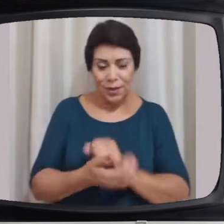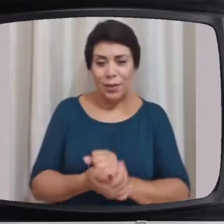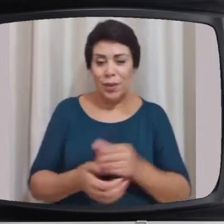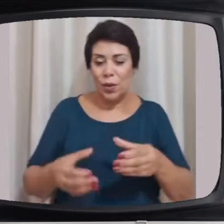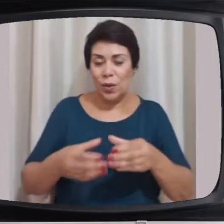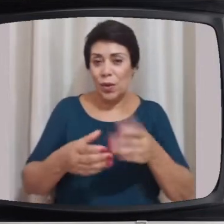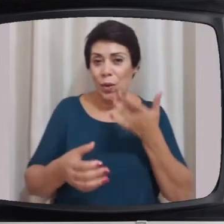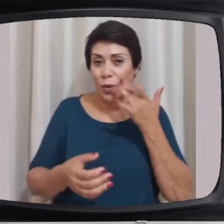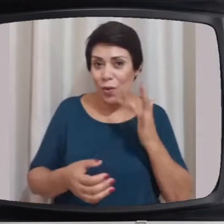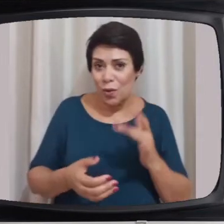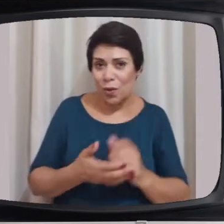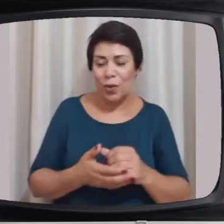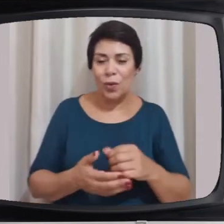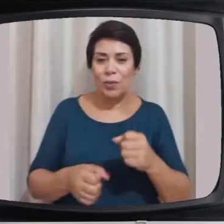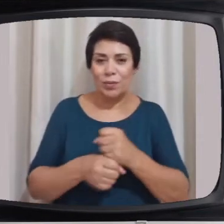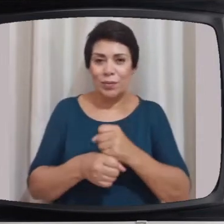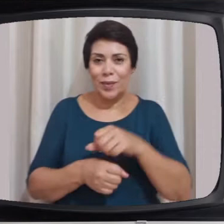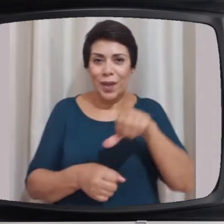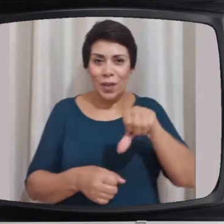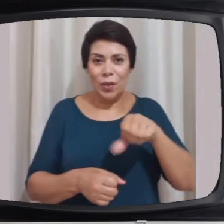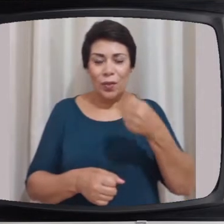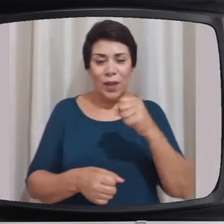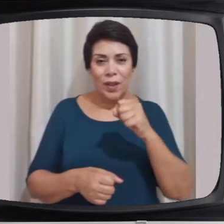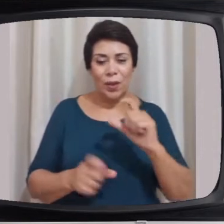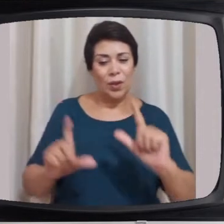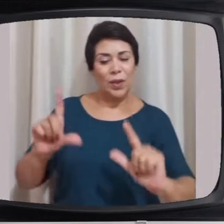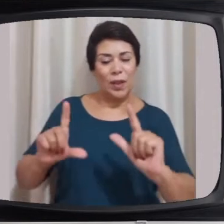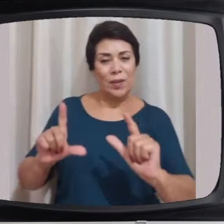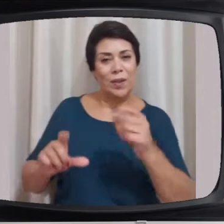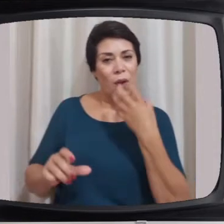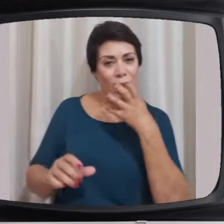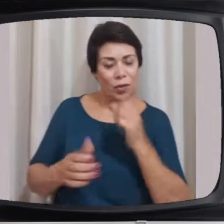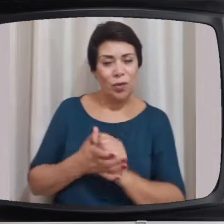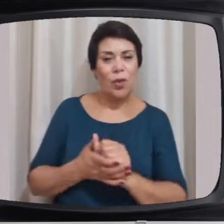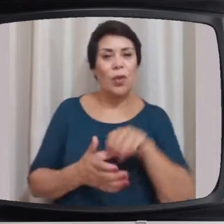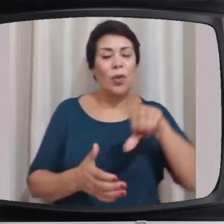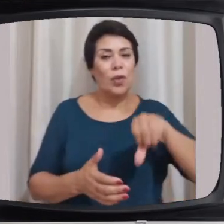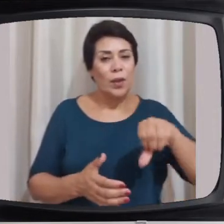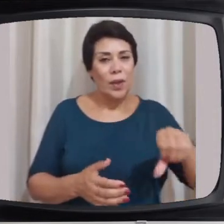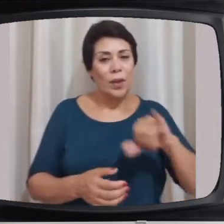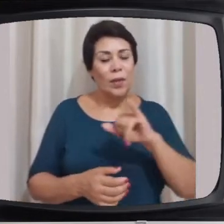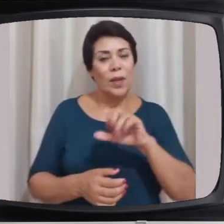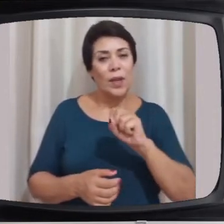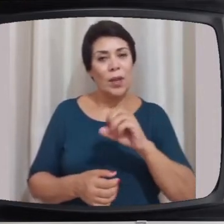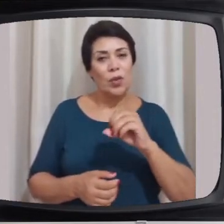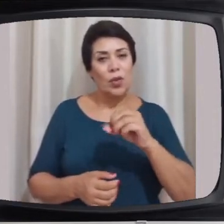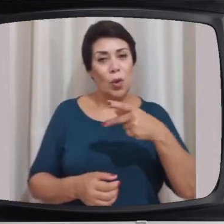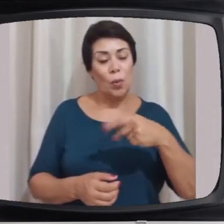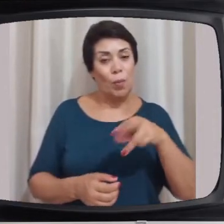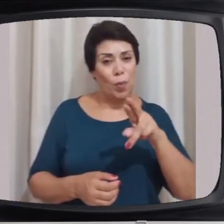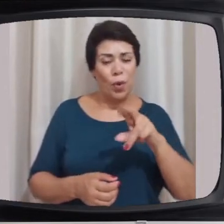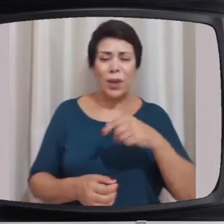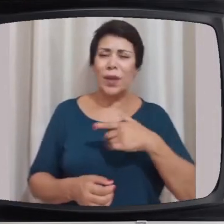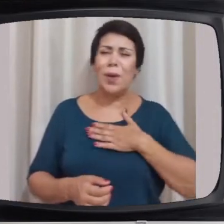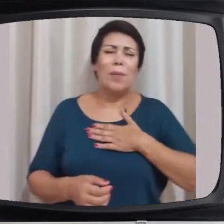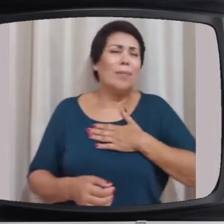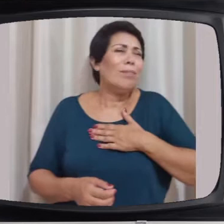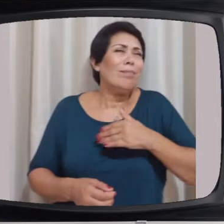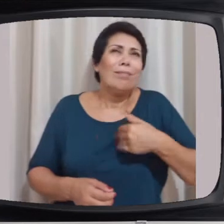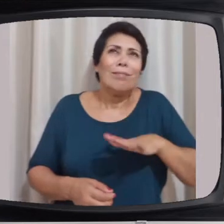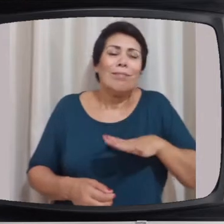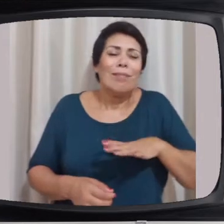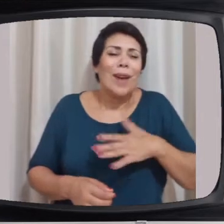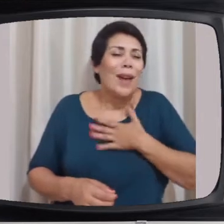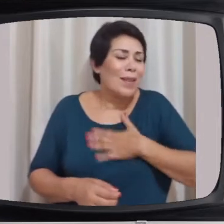que veio, né? Em 98 com Televisão de Cachorro, em 99 com Isopor, que ainda hoje é o disco, eu acho, que eu mais escuto do